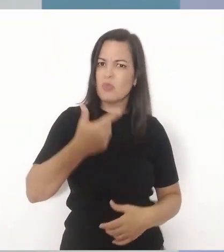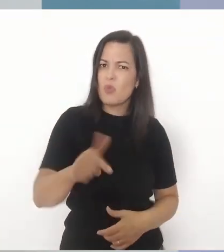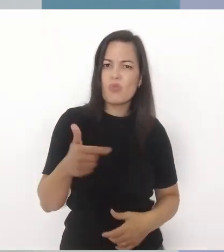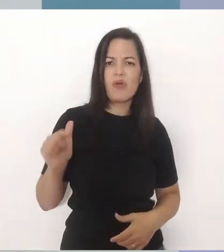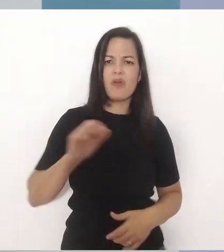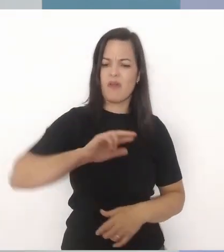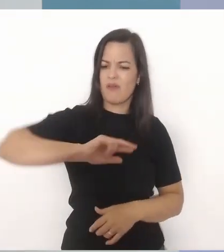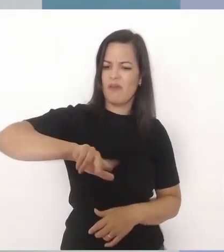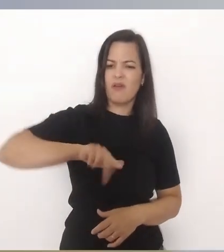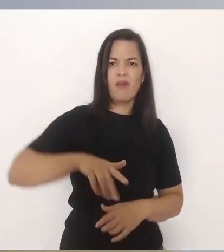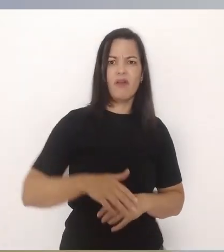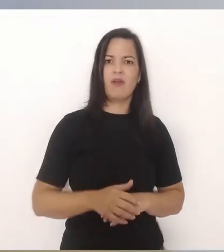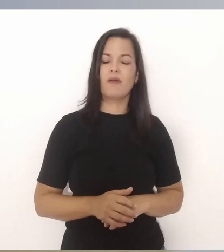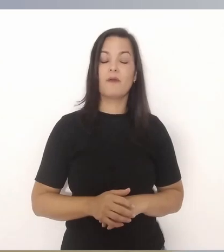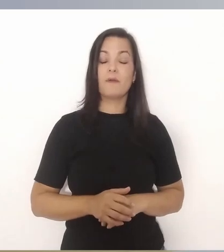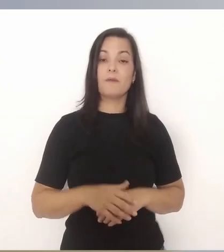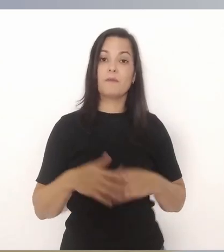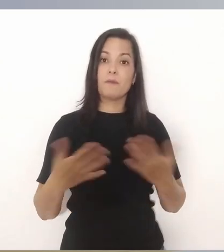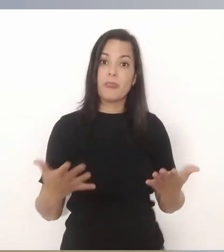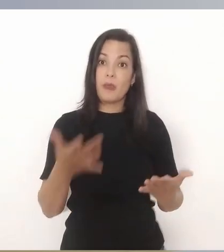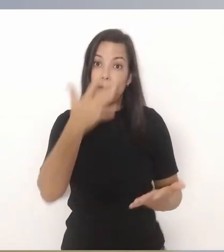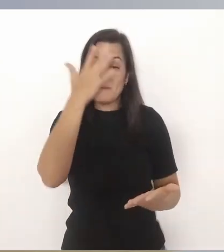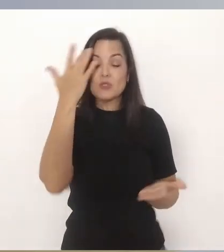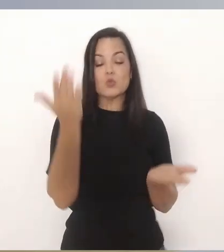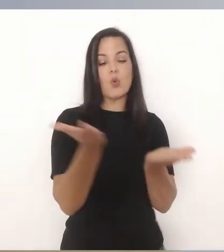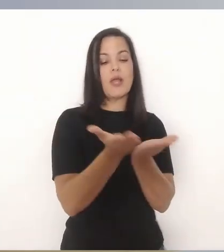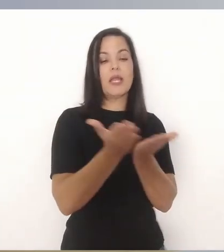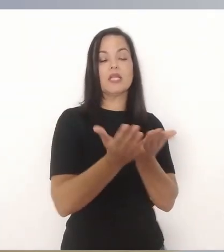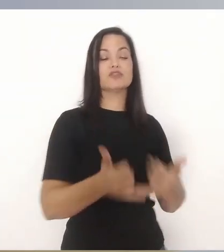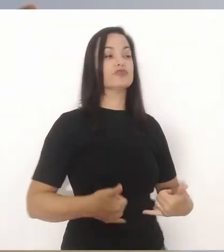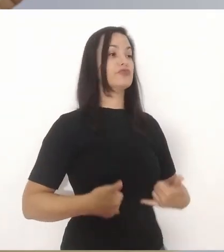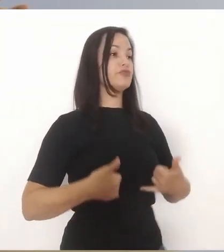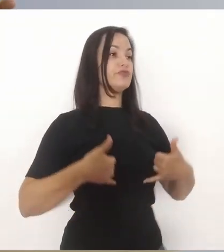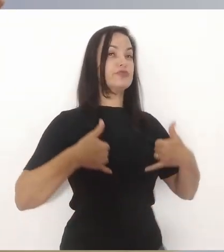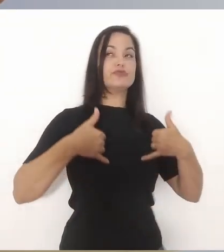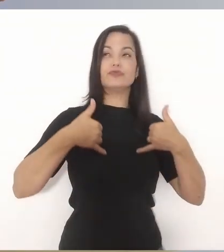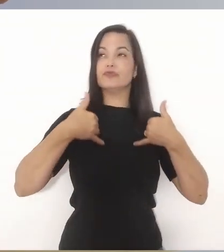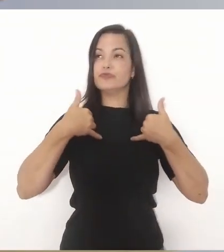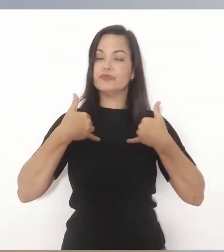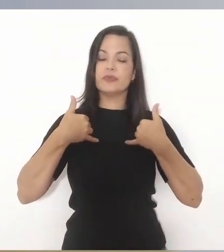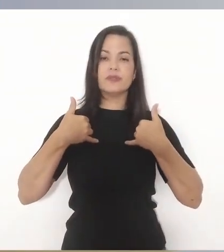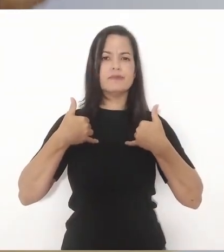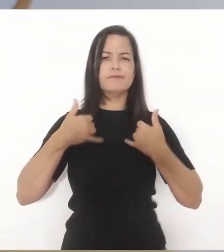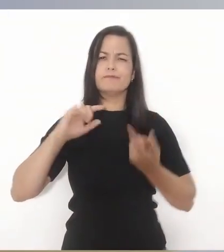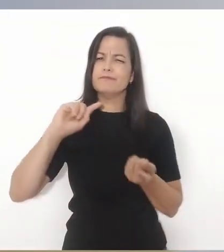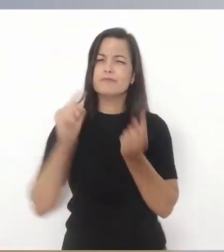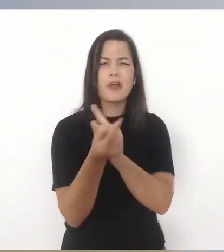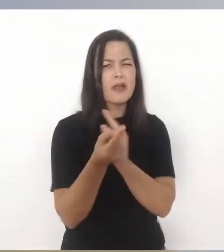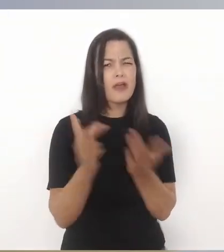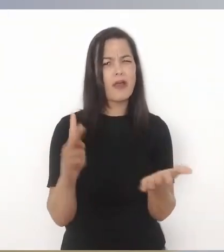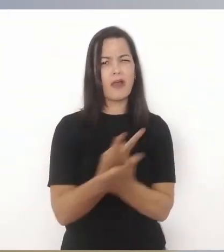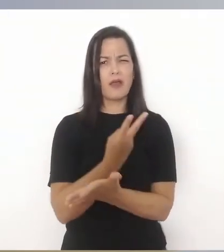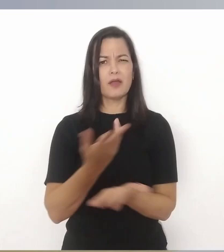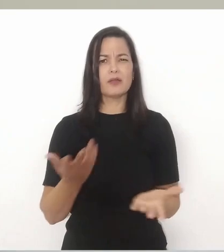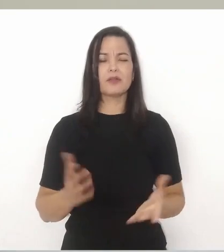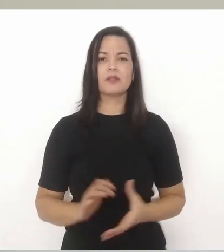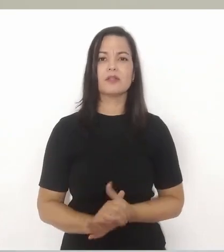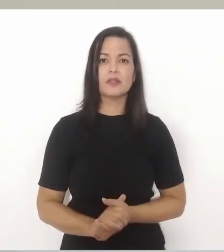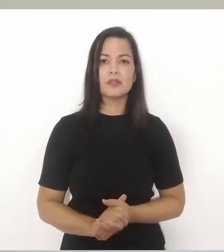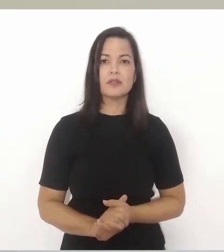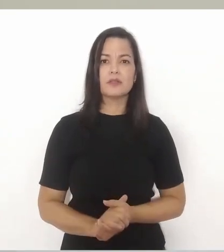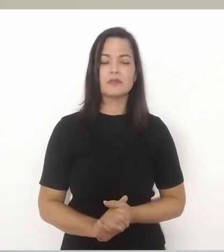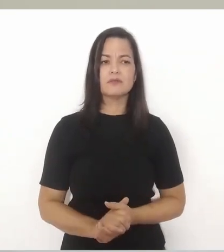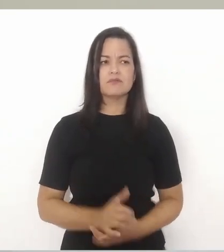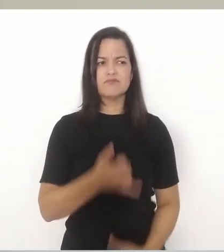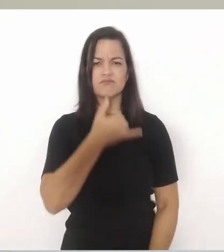a humildade. Um crente orgulhoso é uma contradição de termos. Isso